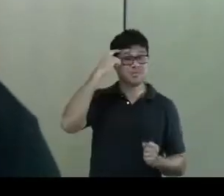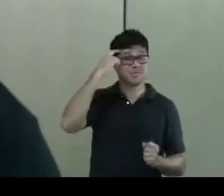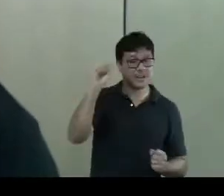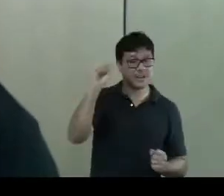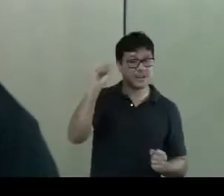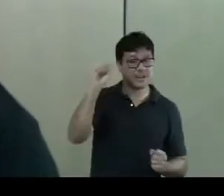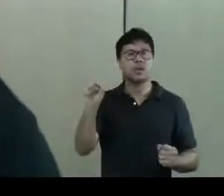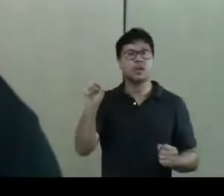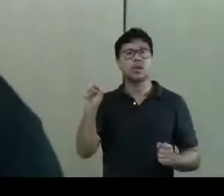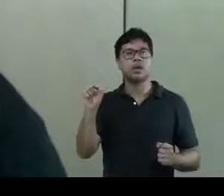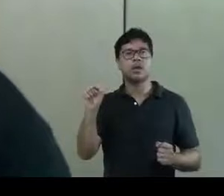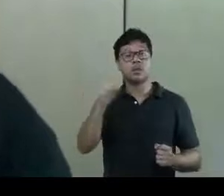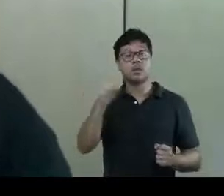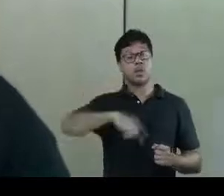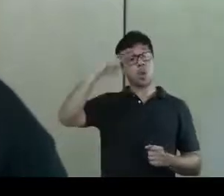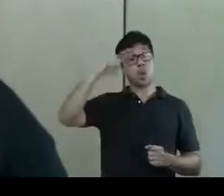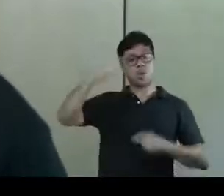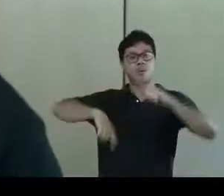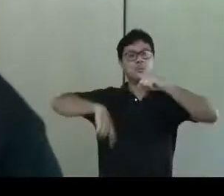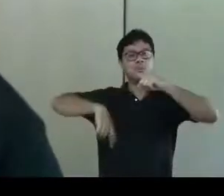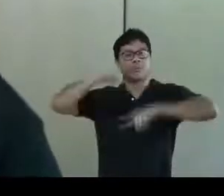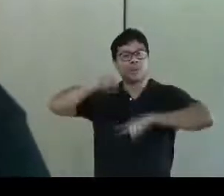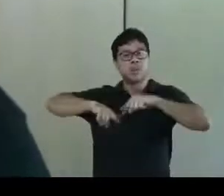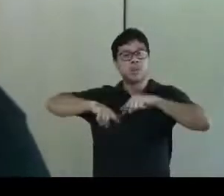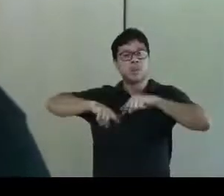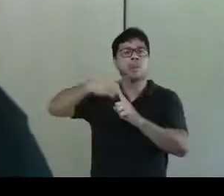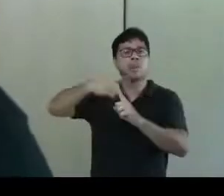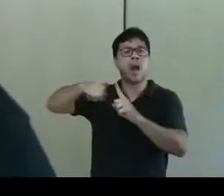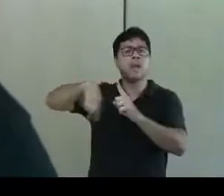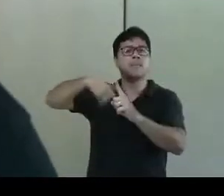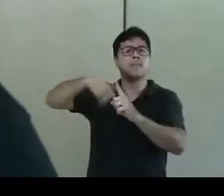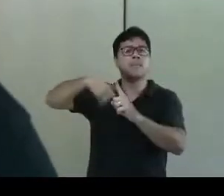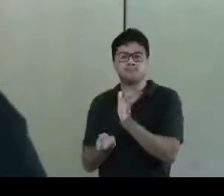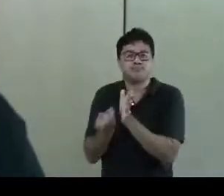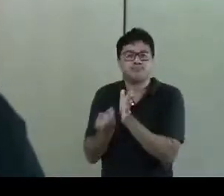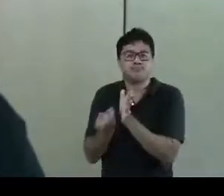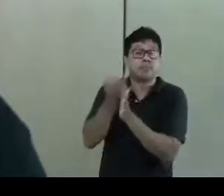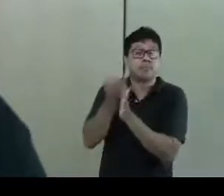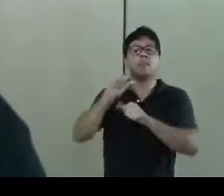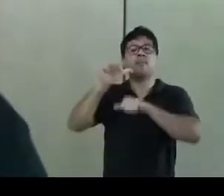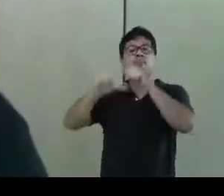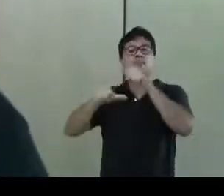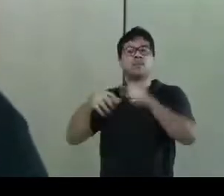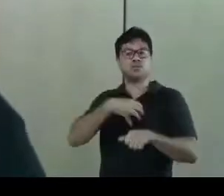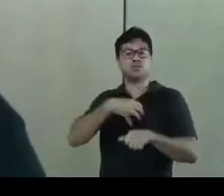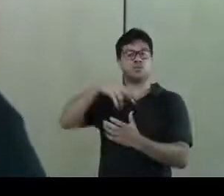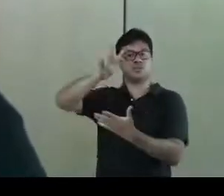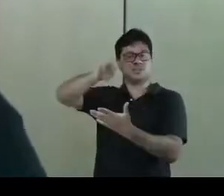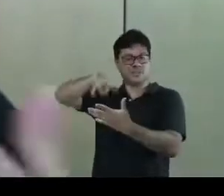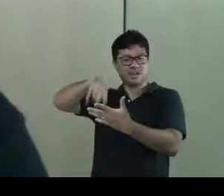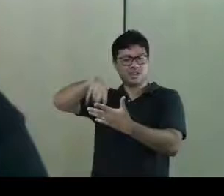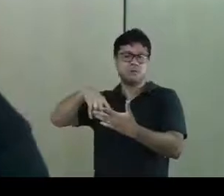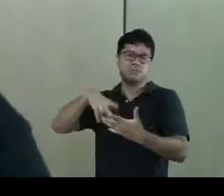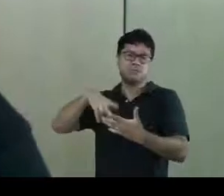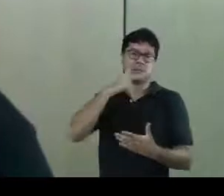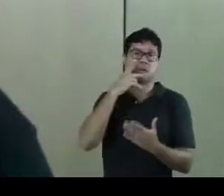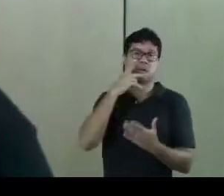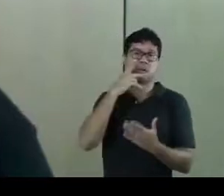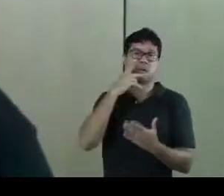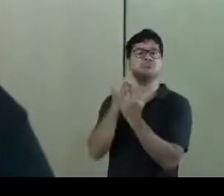pode nos dar recursos para produzir outras formas de leitura que muito